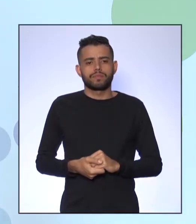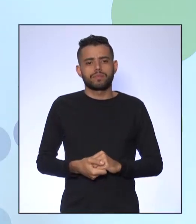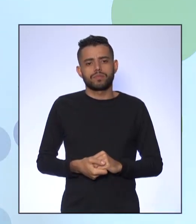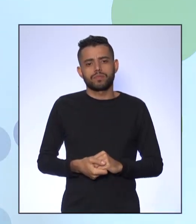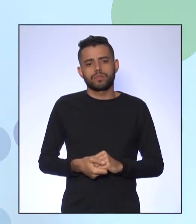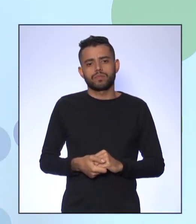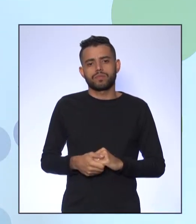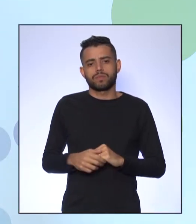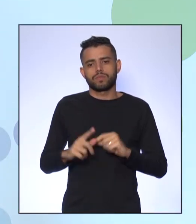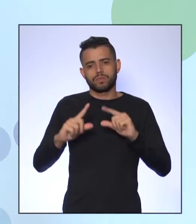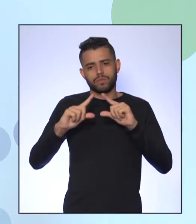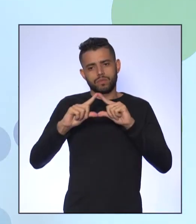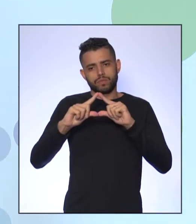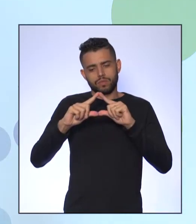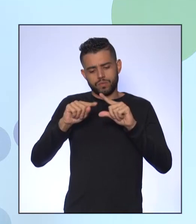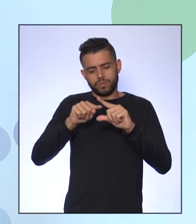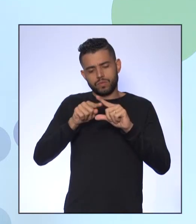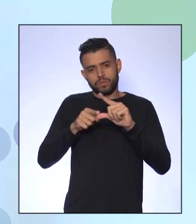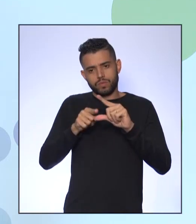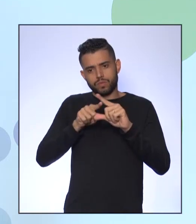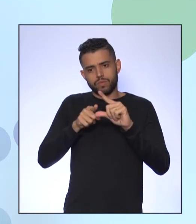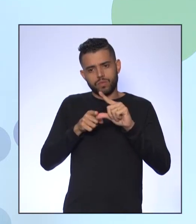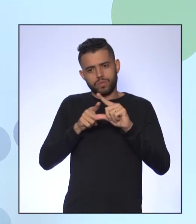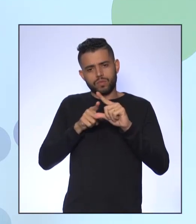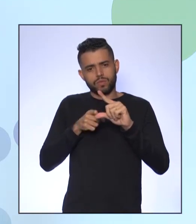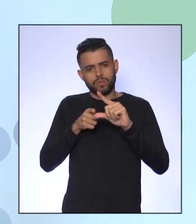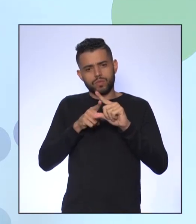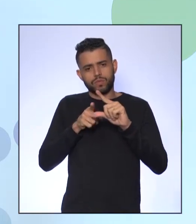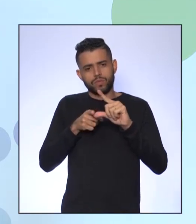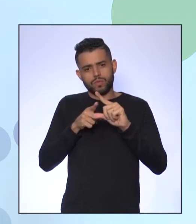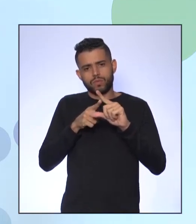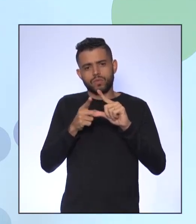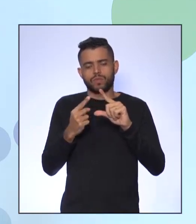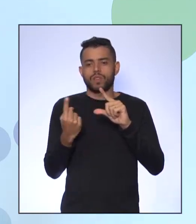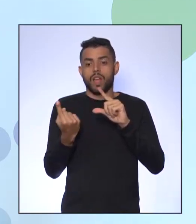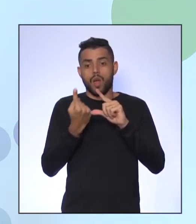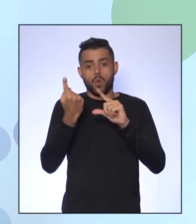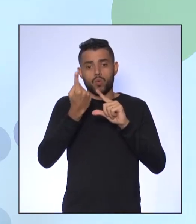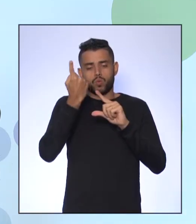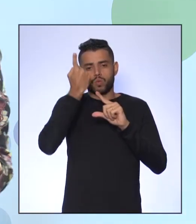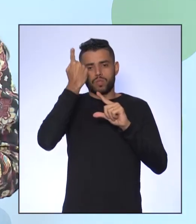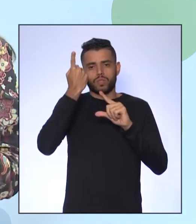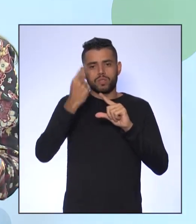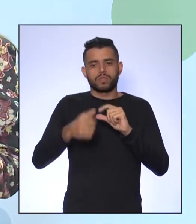O ângulo que eu estou olhando, a altura